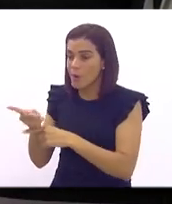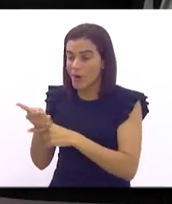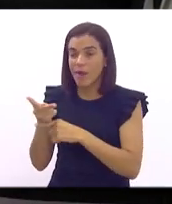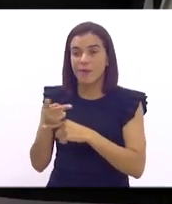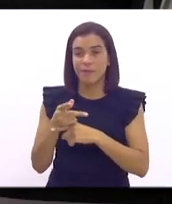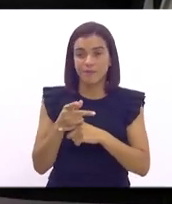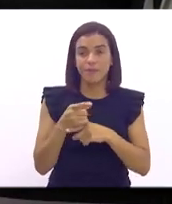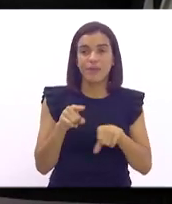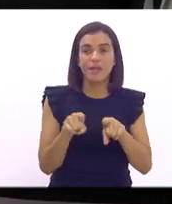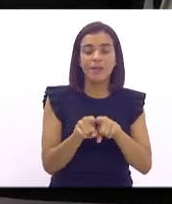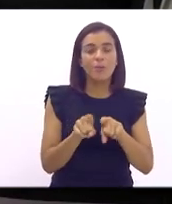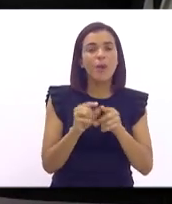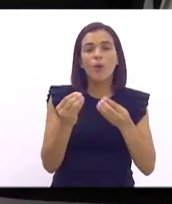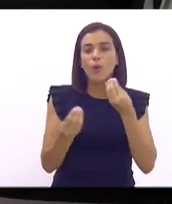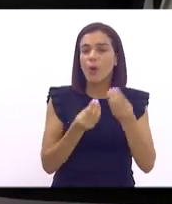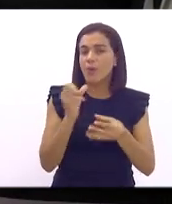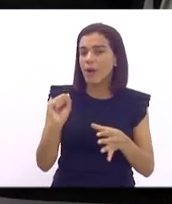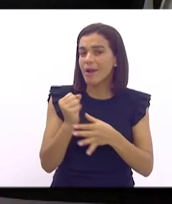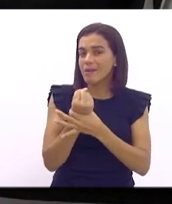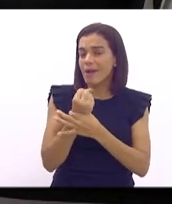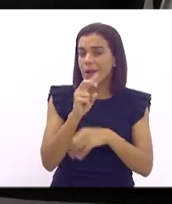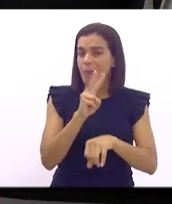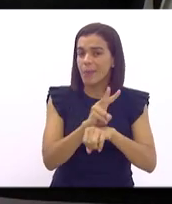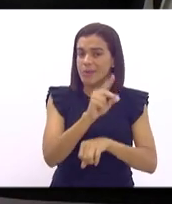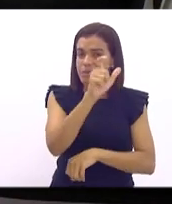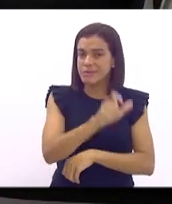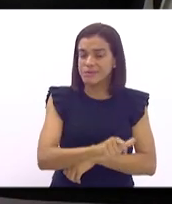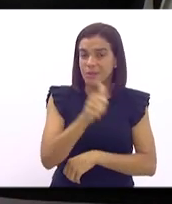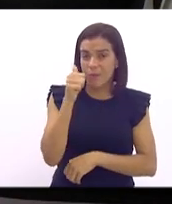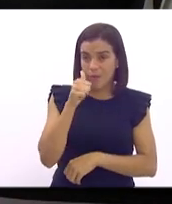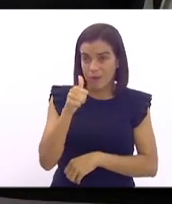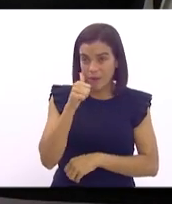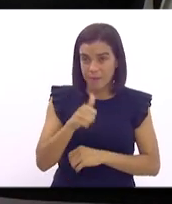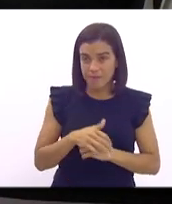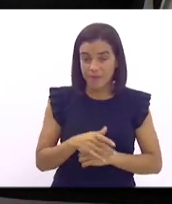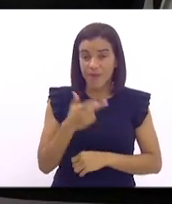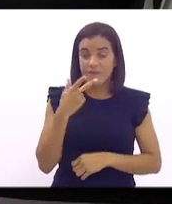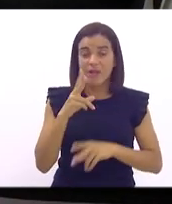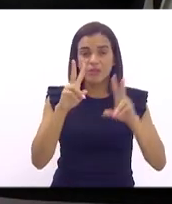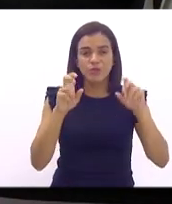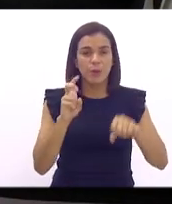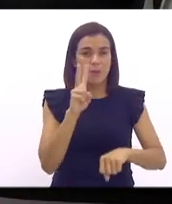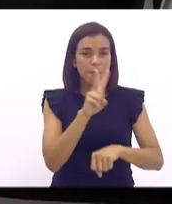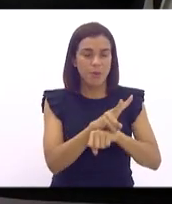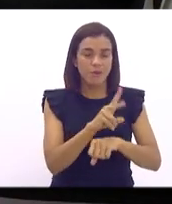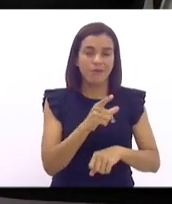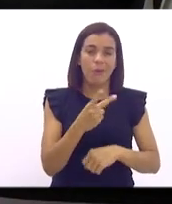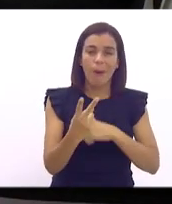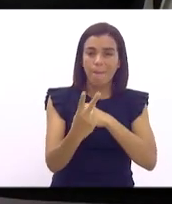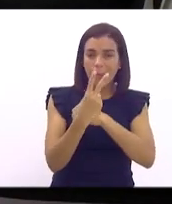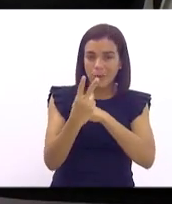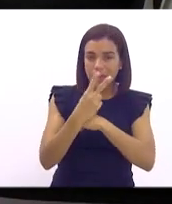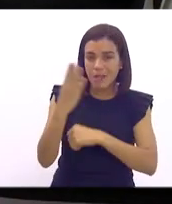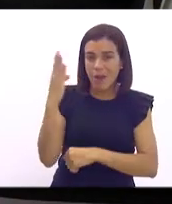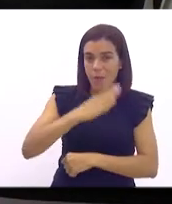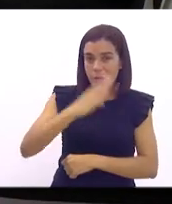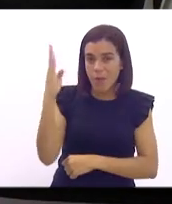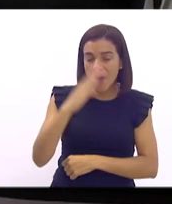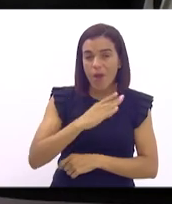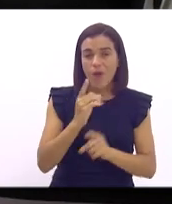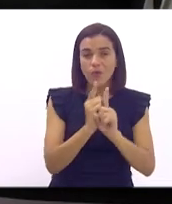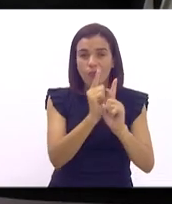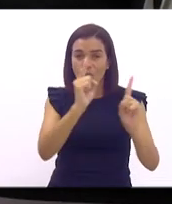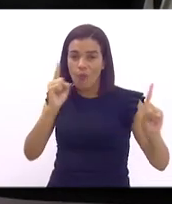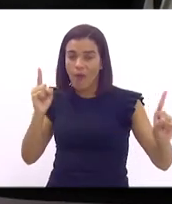identificar e como garantir a proteção dessa mulher. Quando a gente fala de proteção, uma medida protetiva, uma medida de emergência, de um